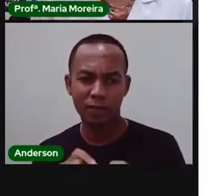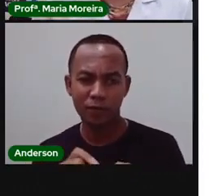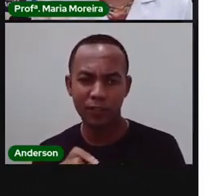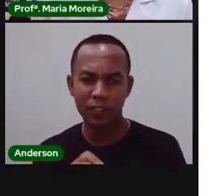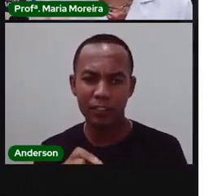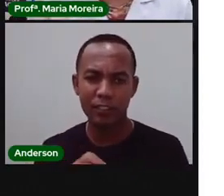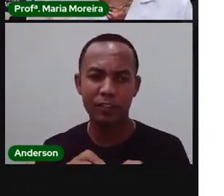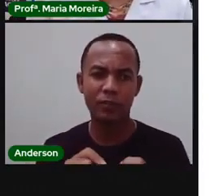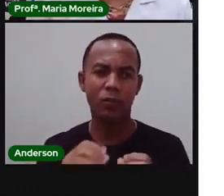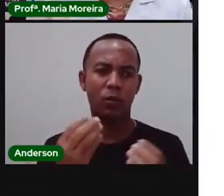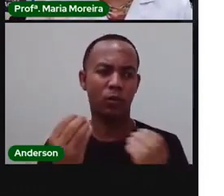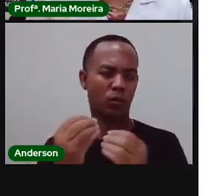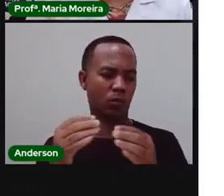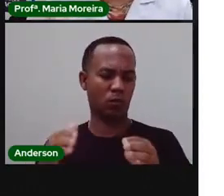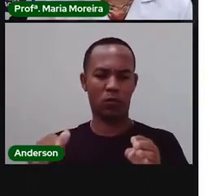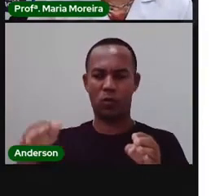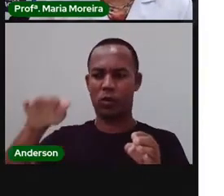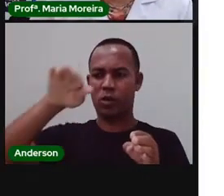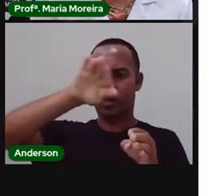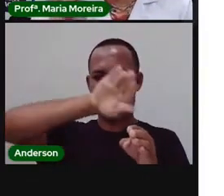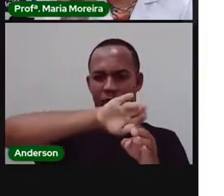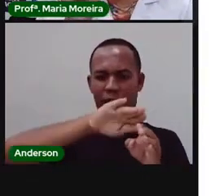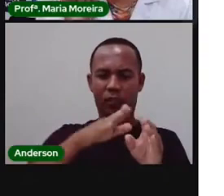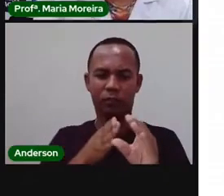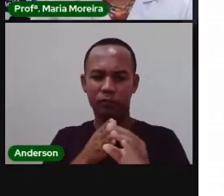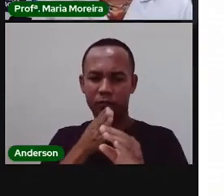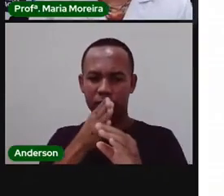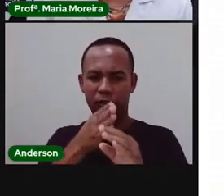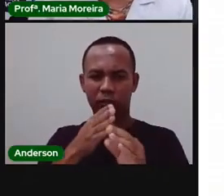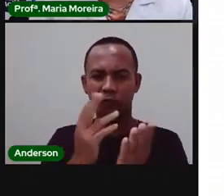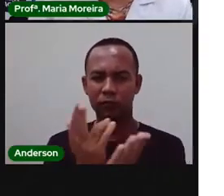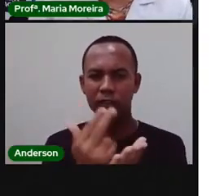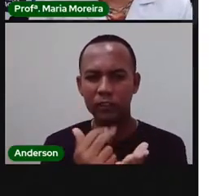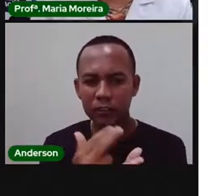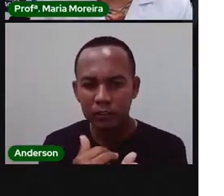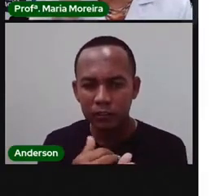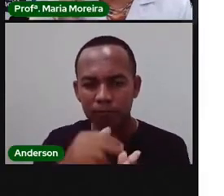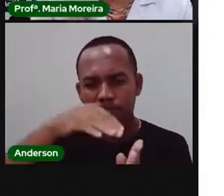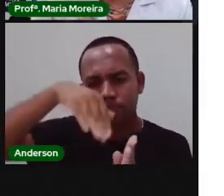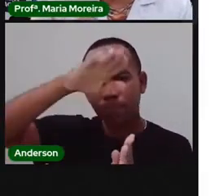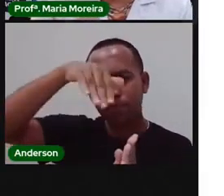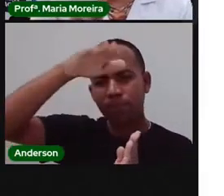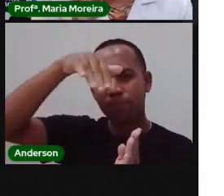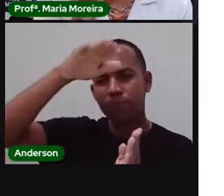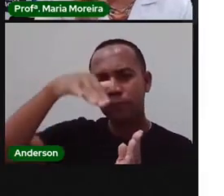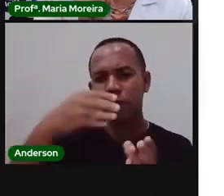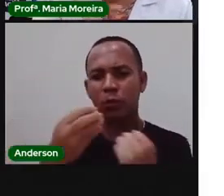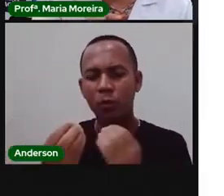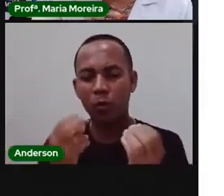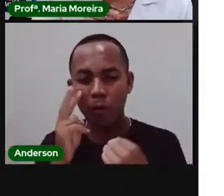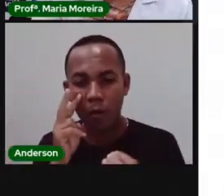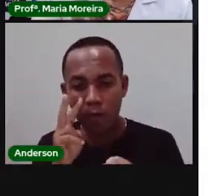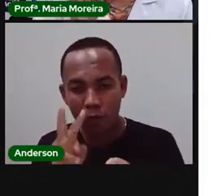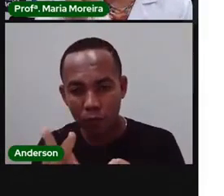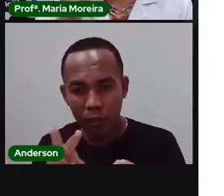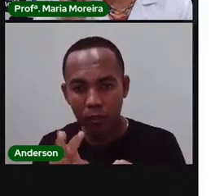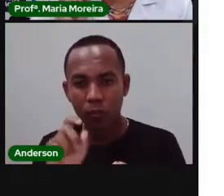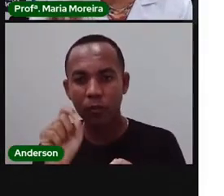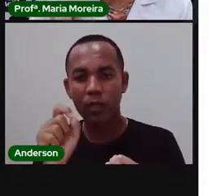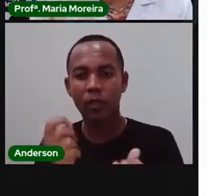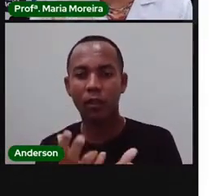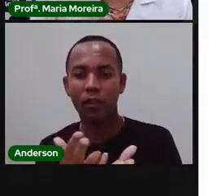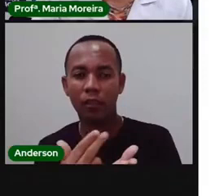Feitas nas cavernas. Né? Ah, olha só esse desenho aí que a Pro trouxe para vocês, essa imagem. Viram aí